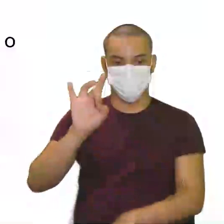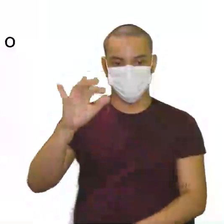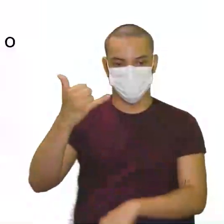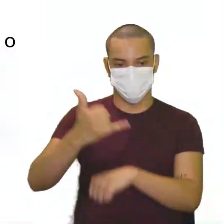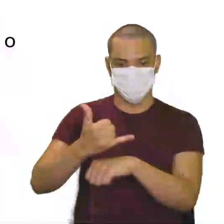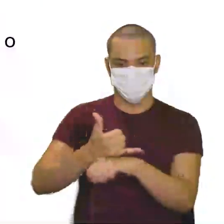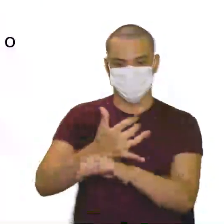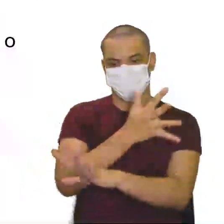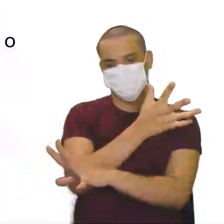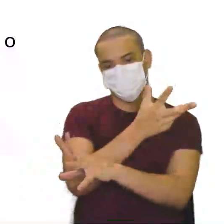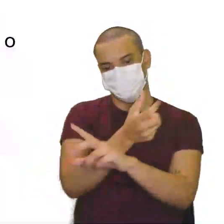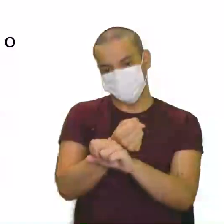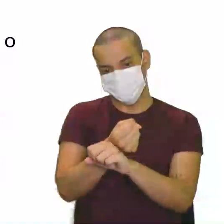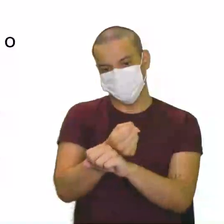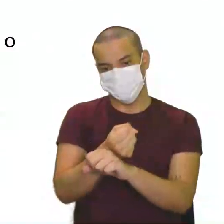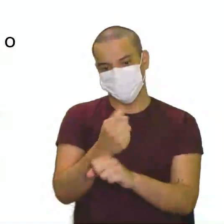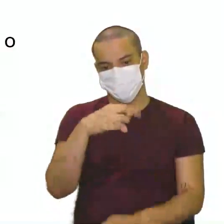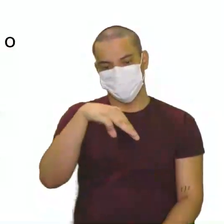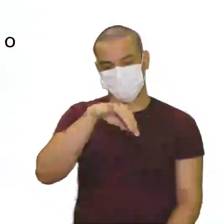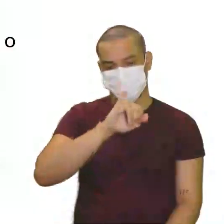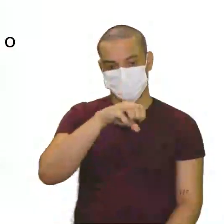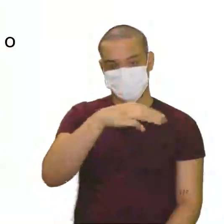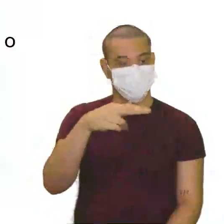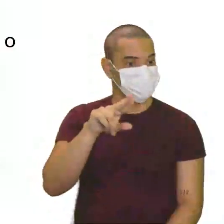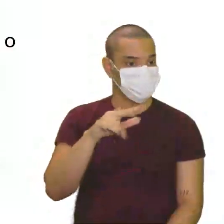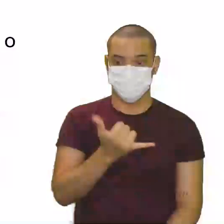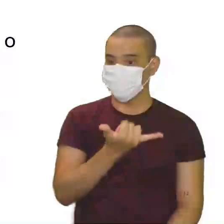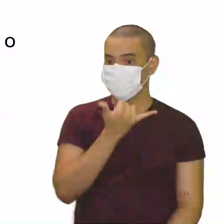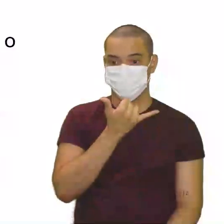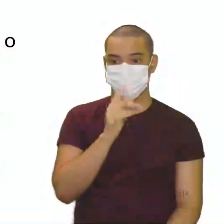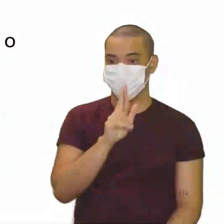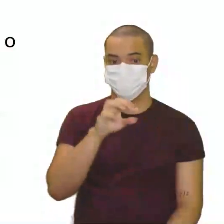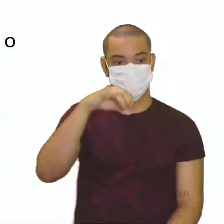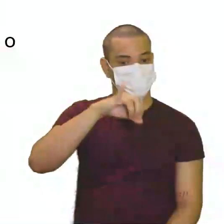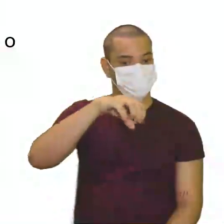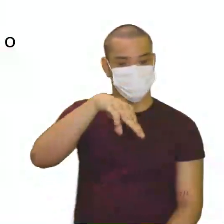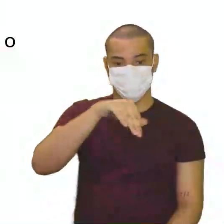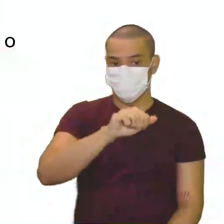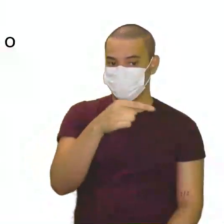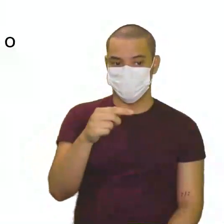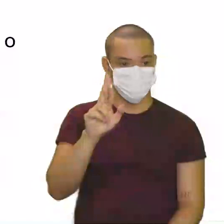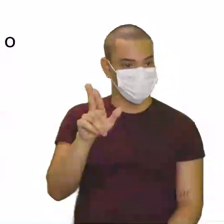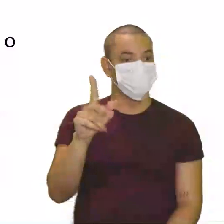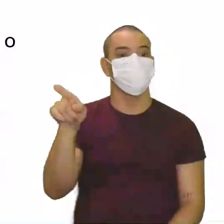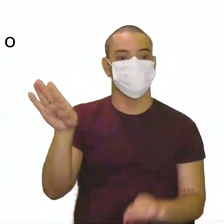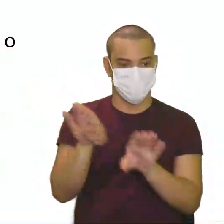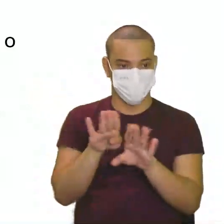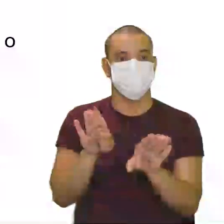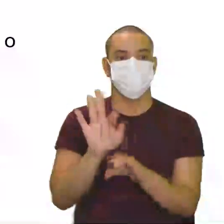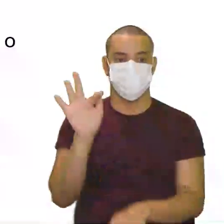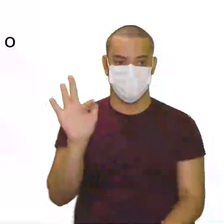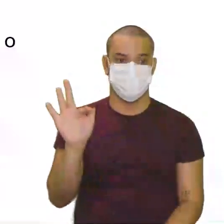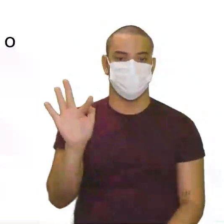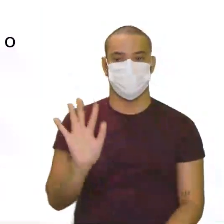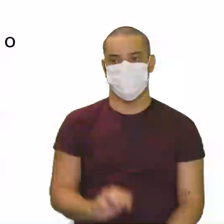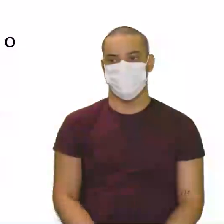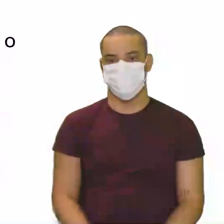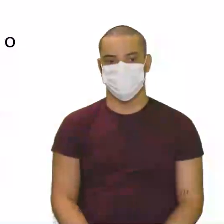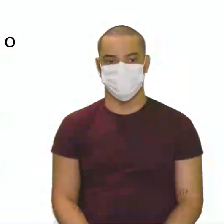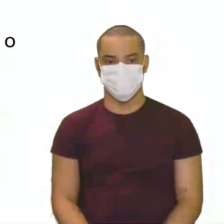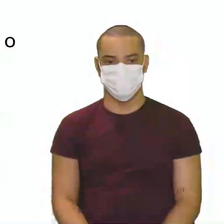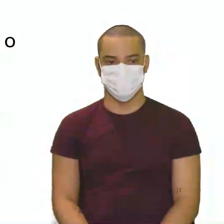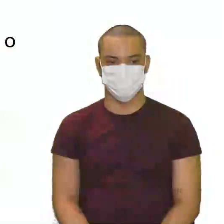somente o ferro irá atrair o imã pessoal se essa aqui é falsa essa aqui também vai ser o que